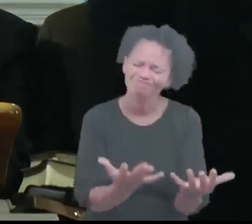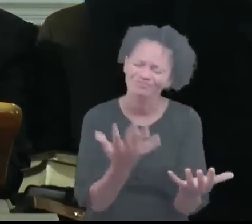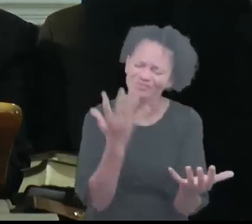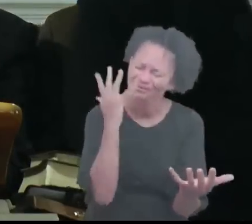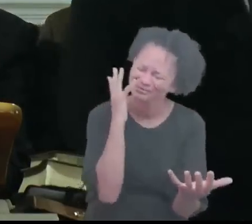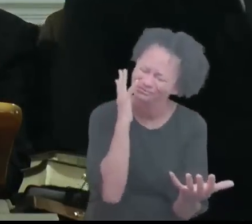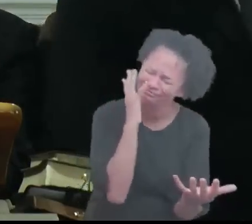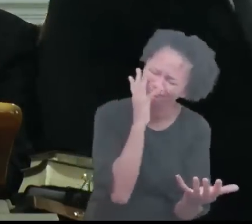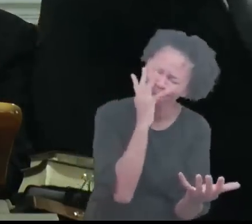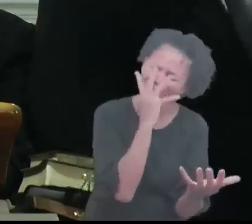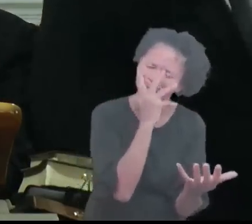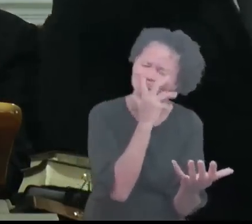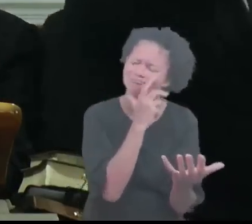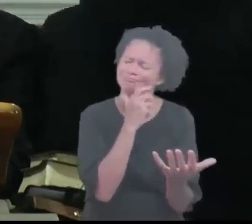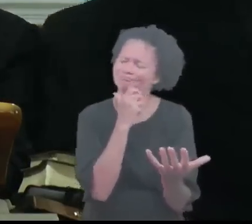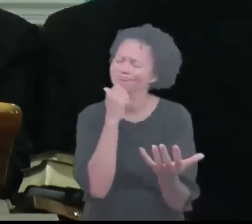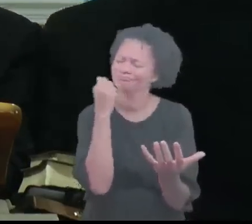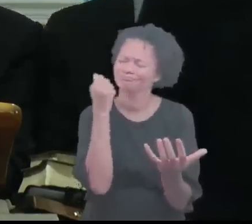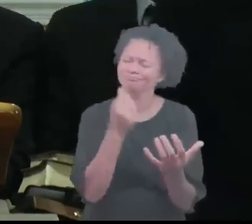formosa.